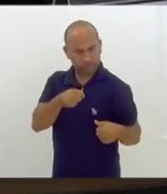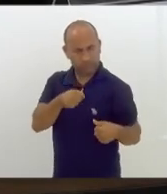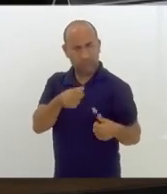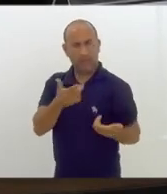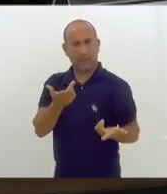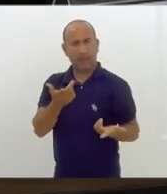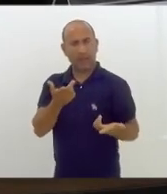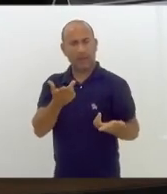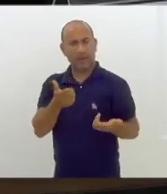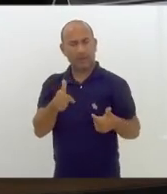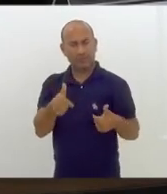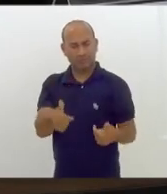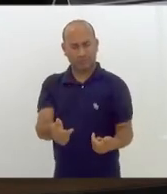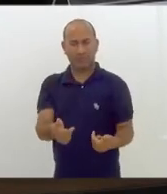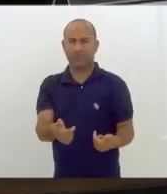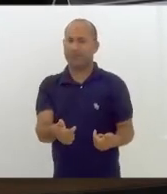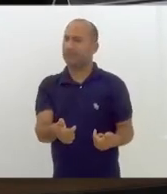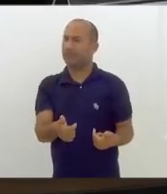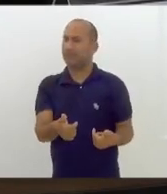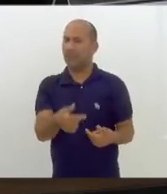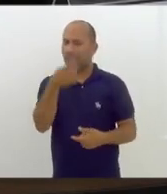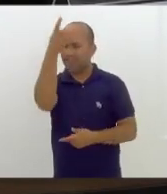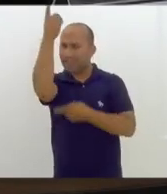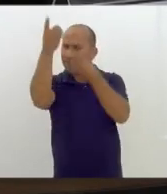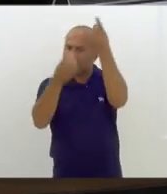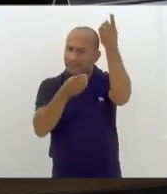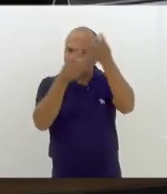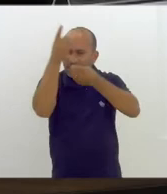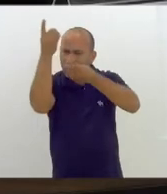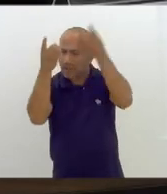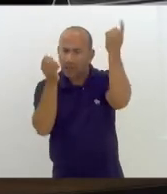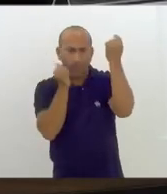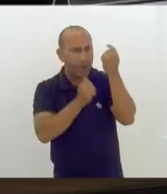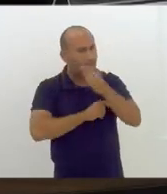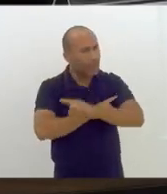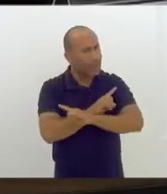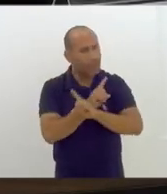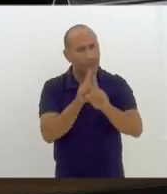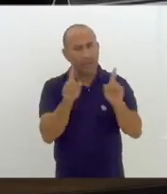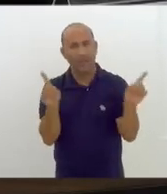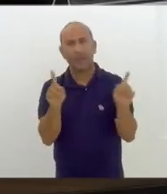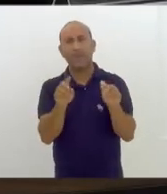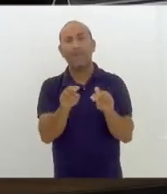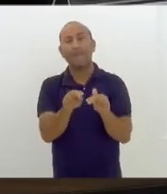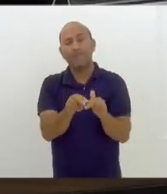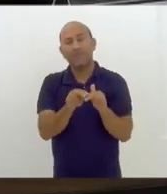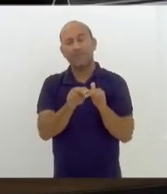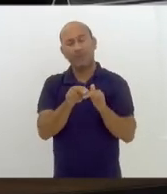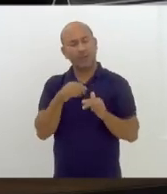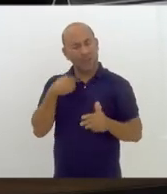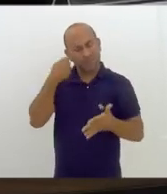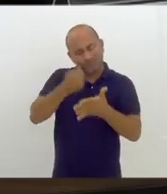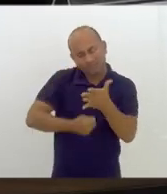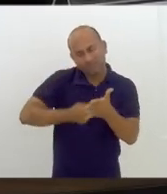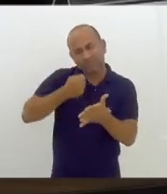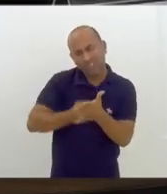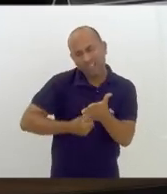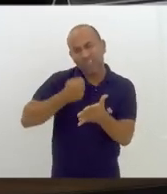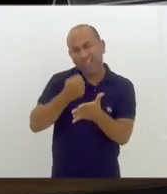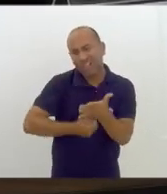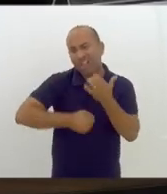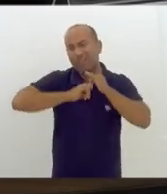né, não é uma invenção das mulheres. Por mais que a gente lute, que a gente